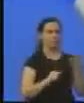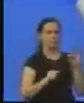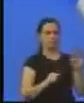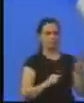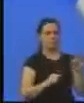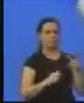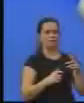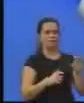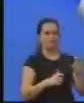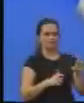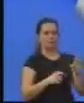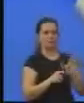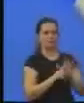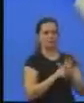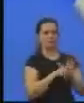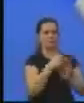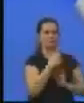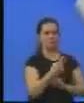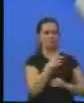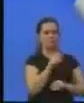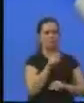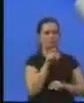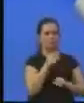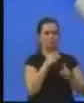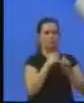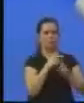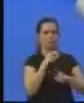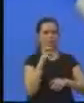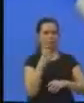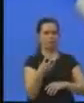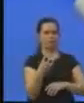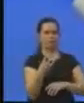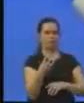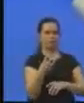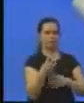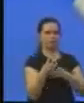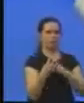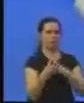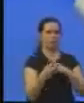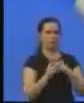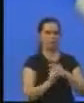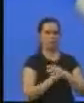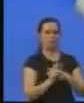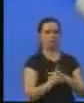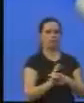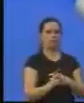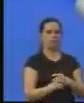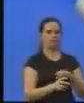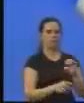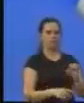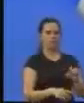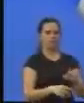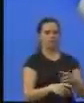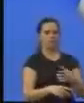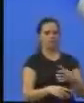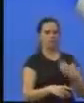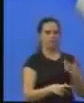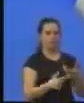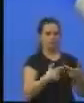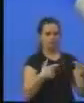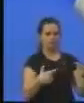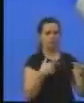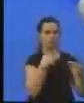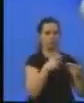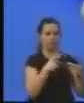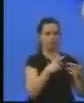a 2x mais 3. 2x mais 3, o que acontece? E elevado a 2x mais 3. E elevado a x eu